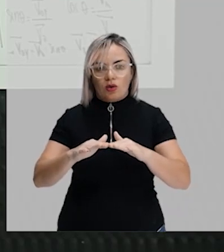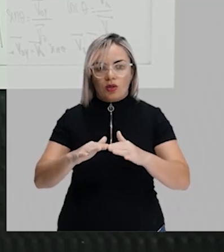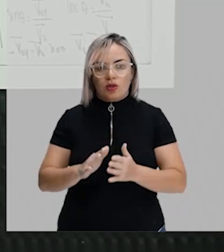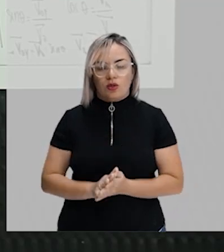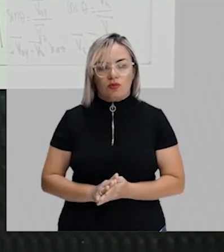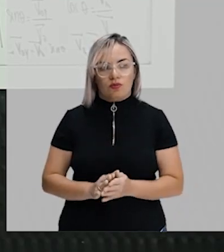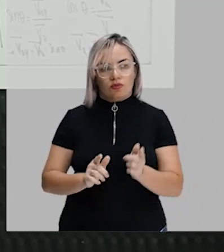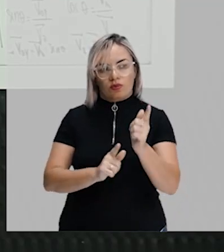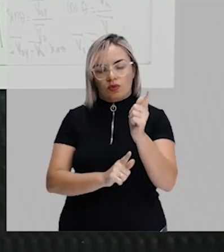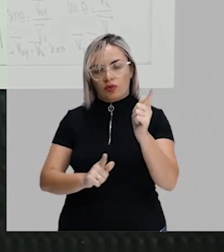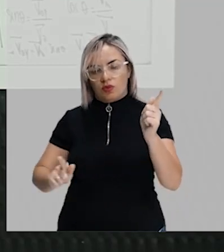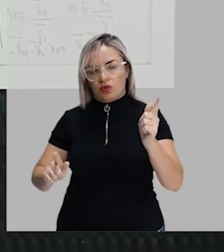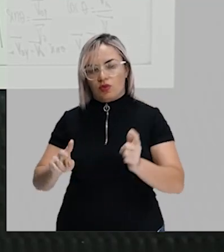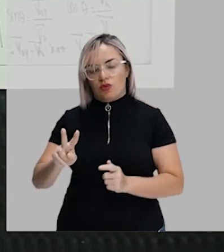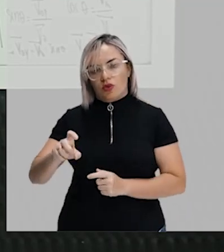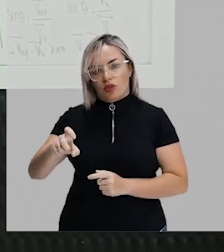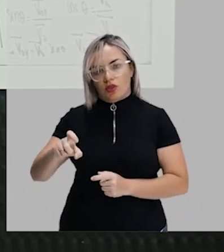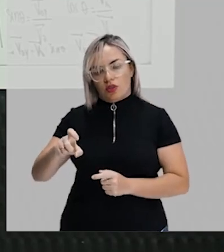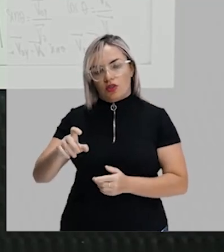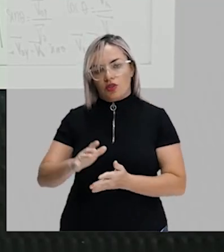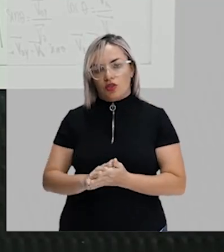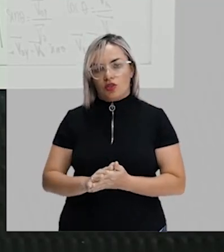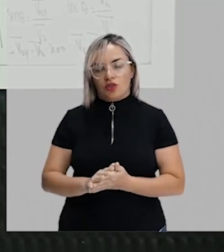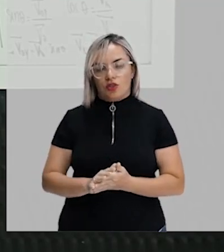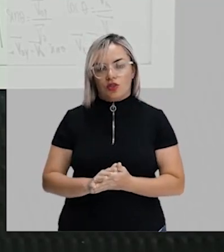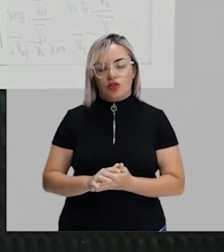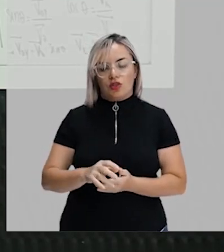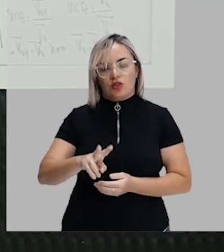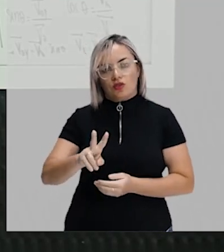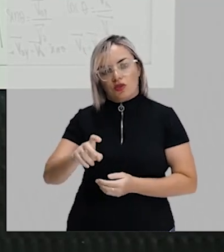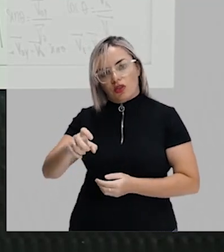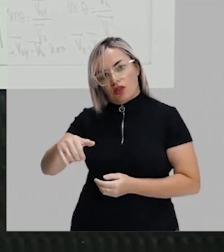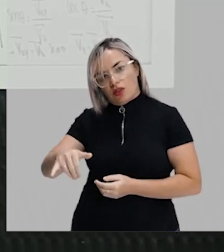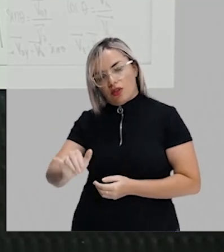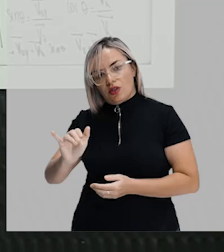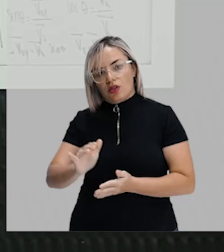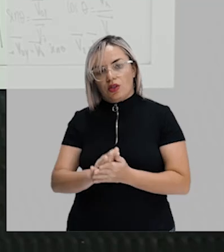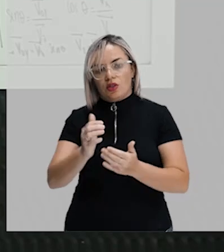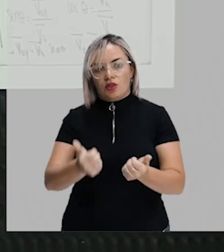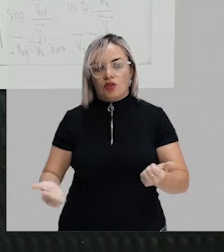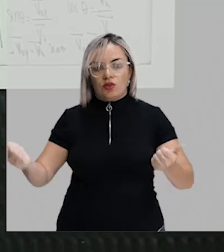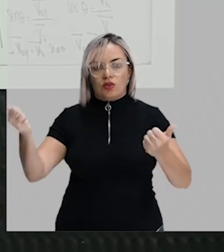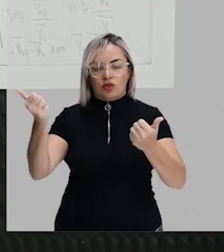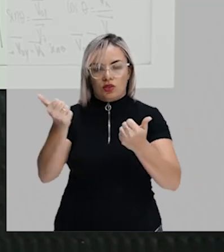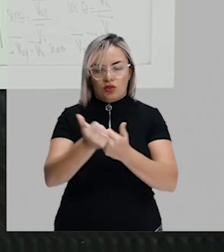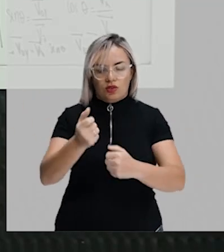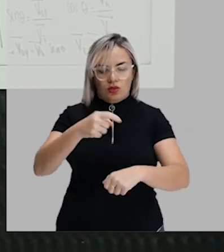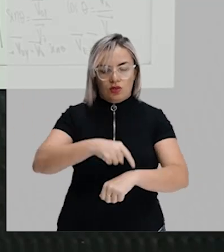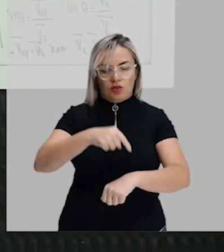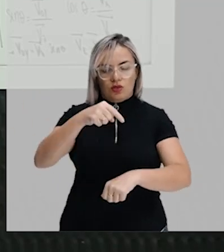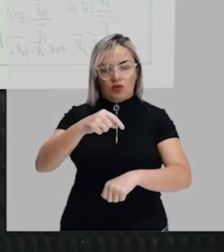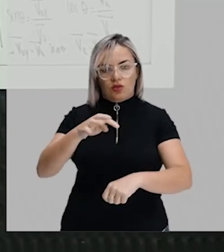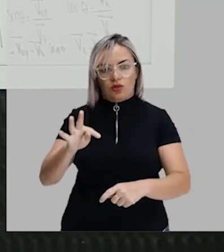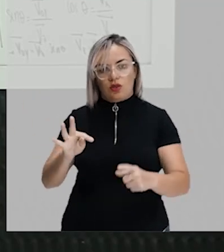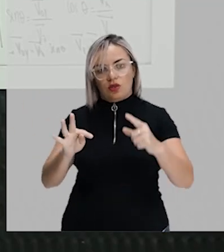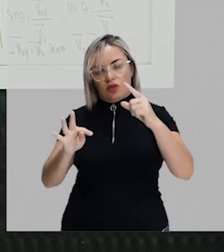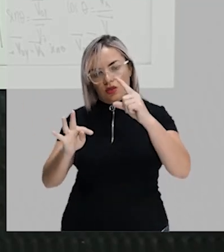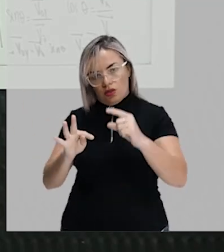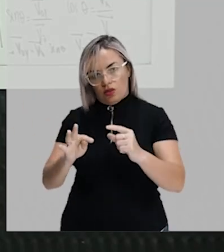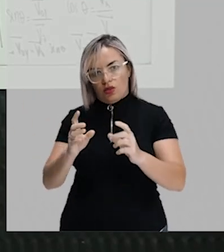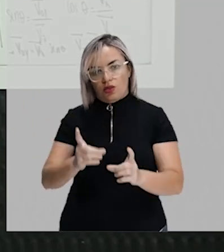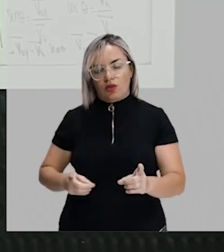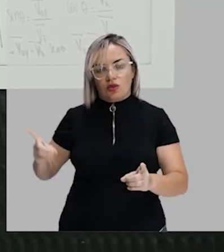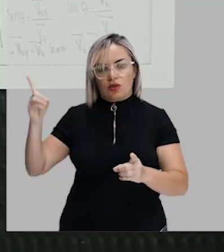certo? Substituir o tempo em um e no outro, nós encontramos também as relações, tá